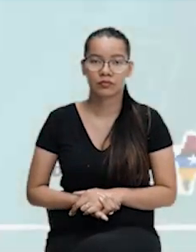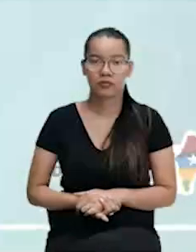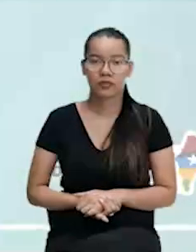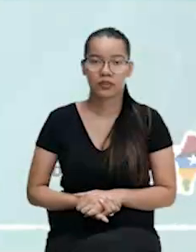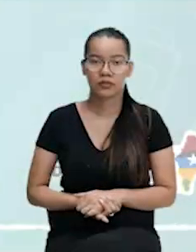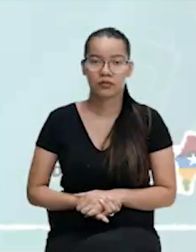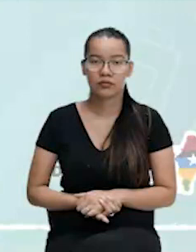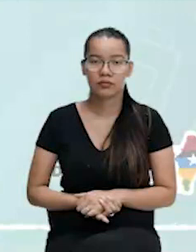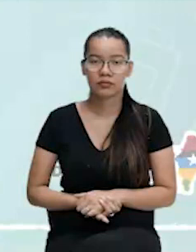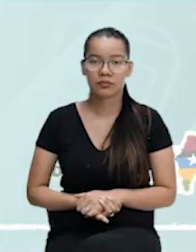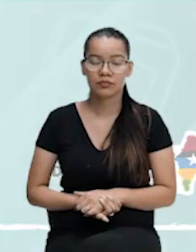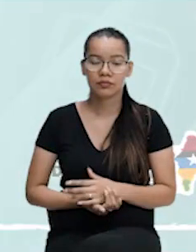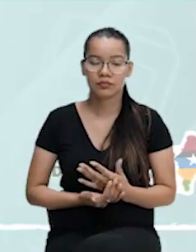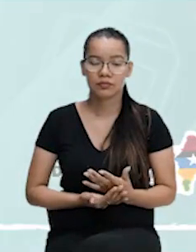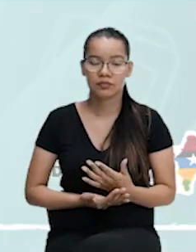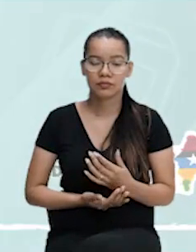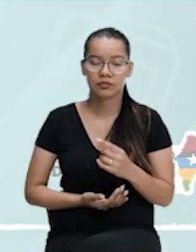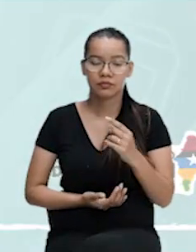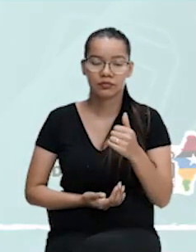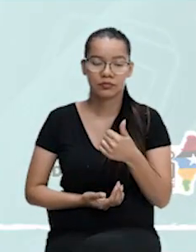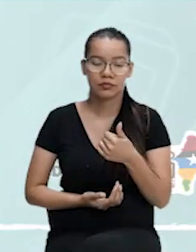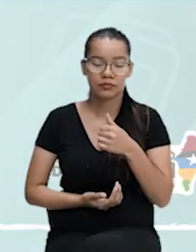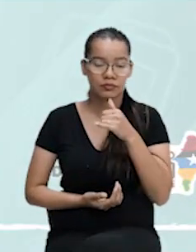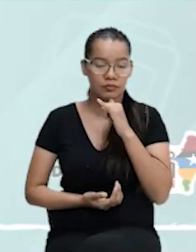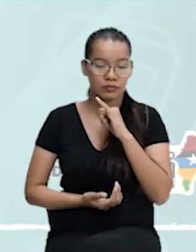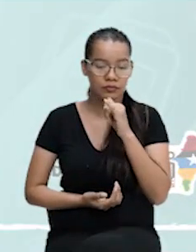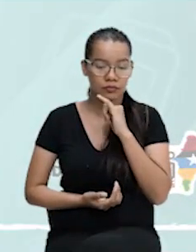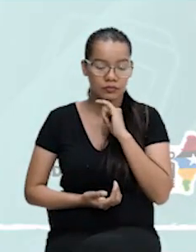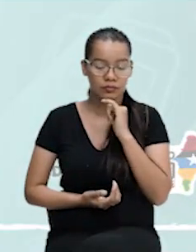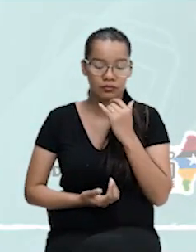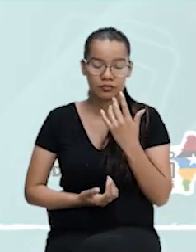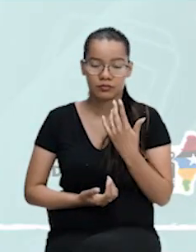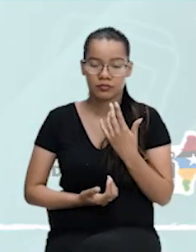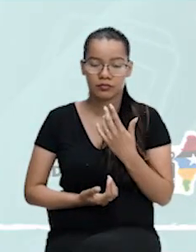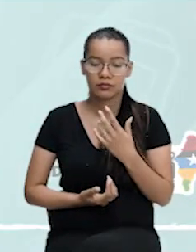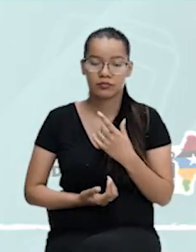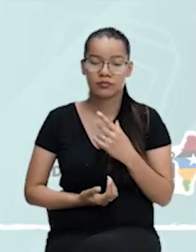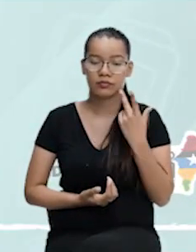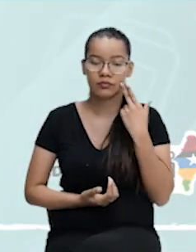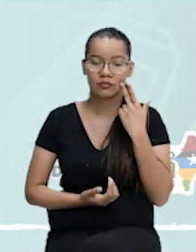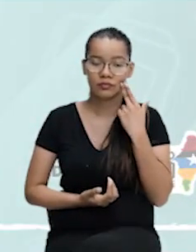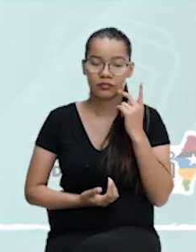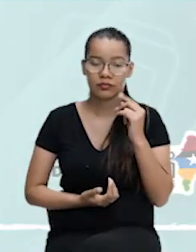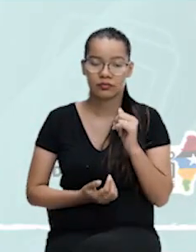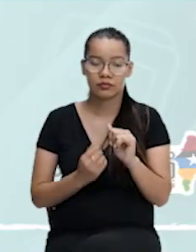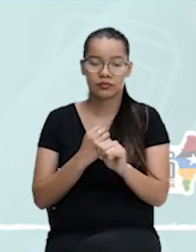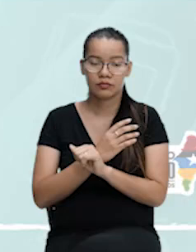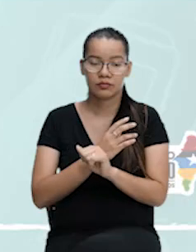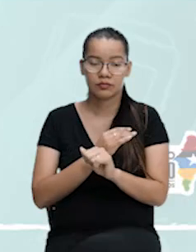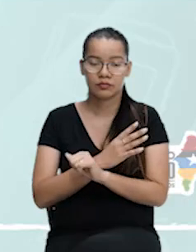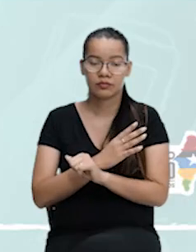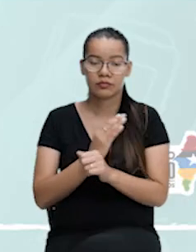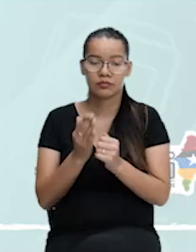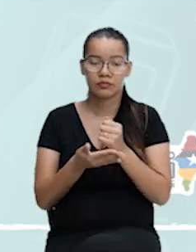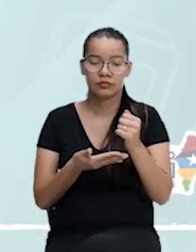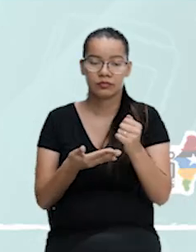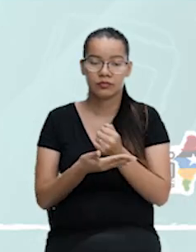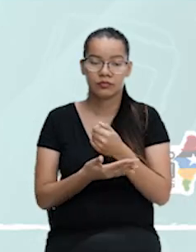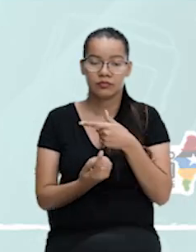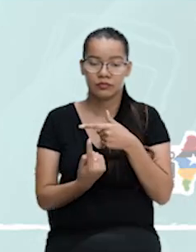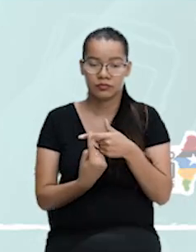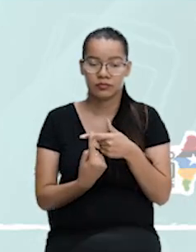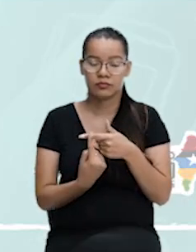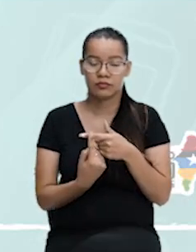Então, um exemplo clássico, turma, é no caso da reação ácido-base, né? Já sabemos que